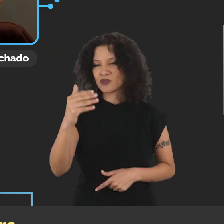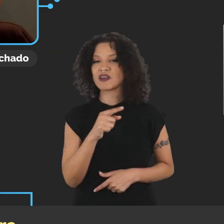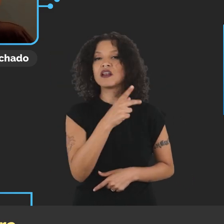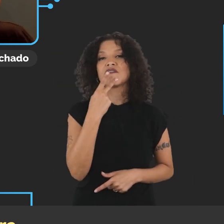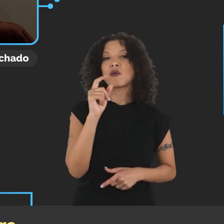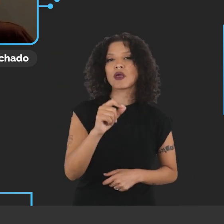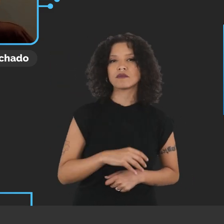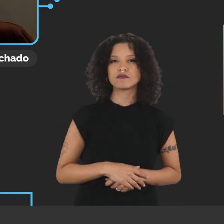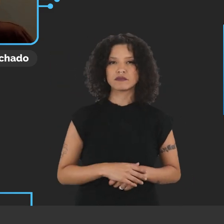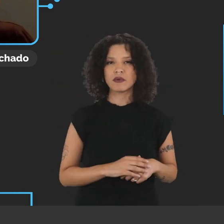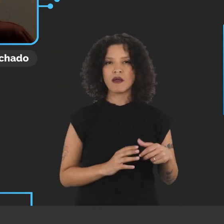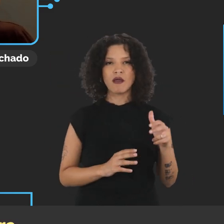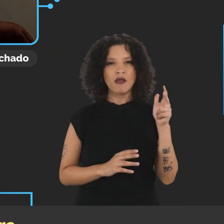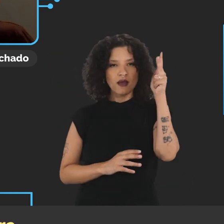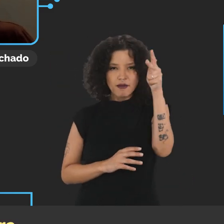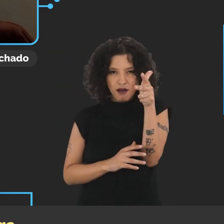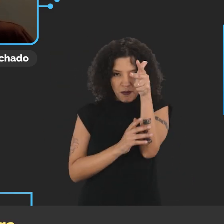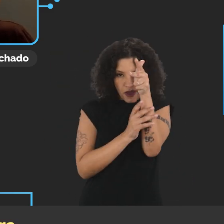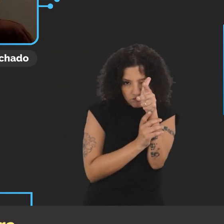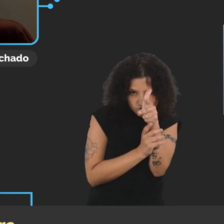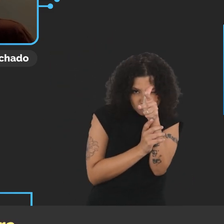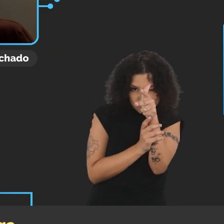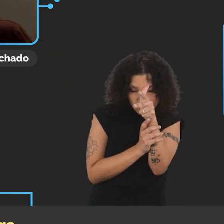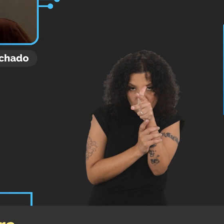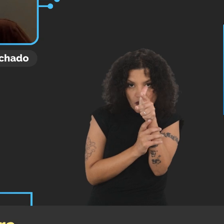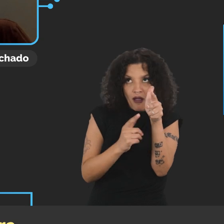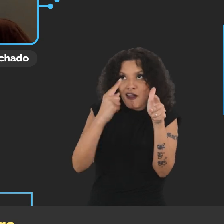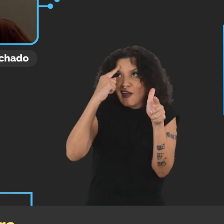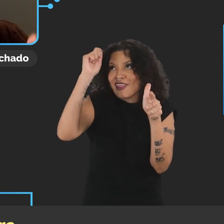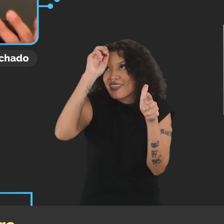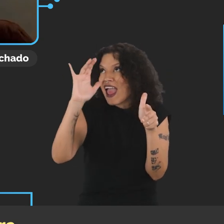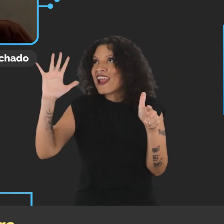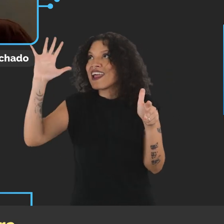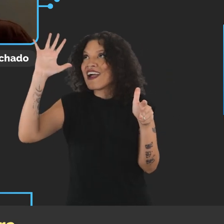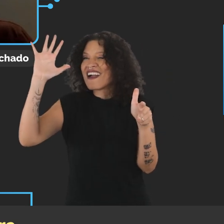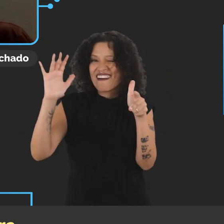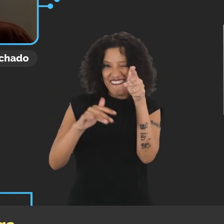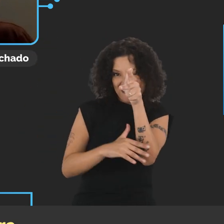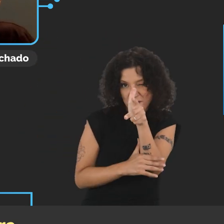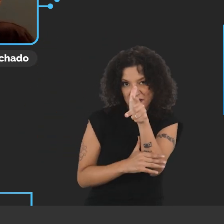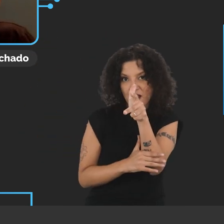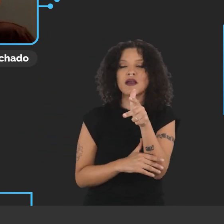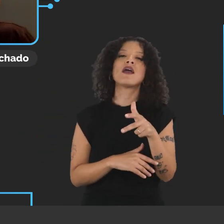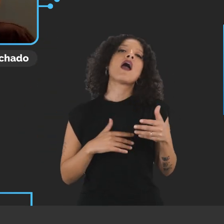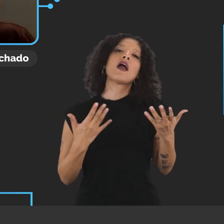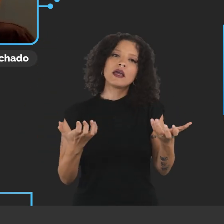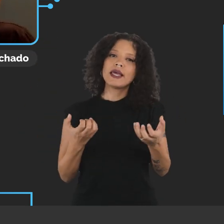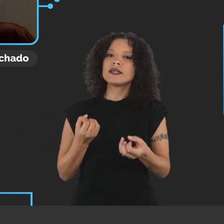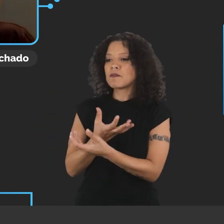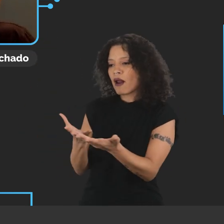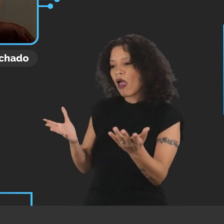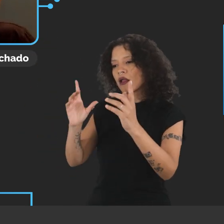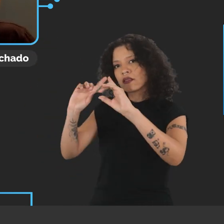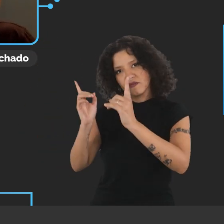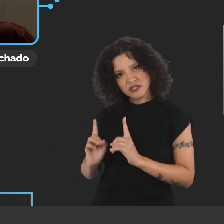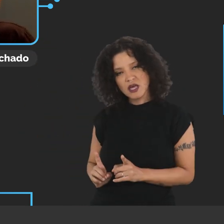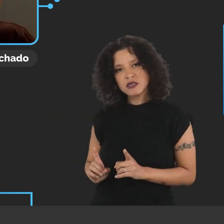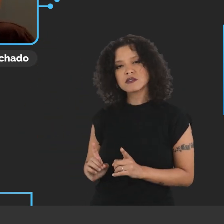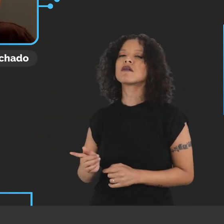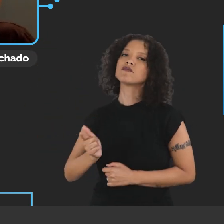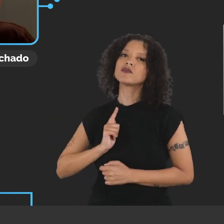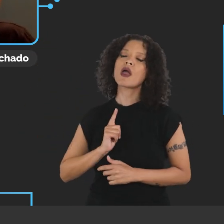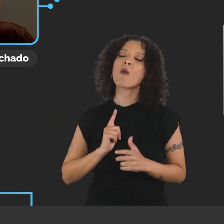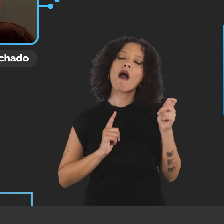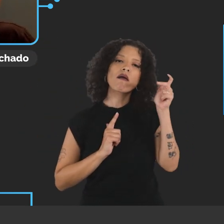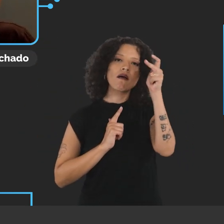uma ideia na cabeça, a gente quis, de fato, colocar a câmera na mão das pessoas com deficiência. E mais para